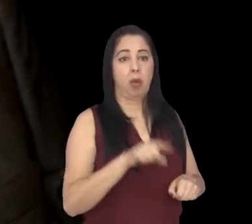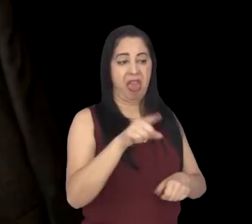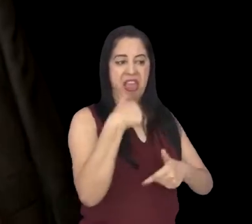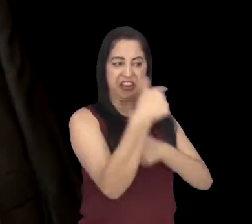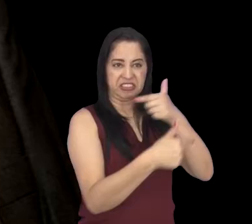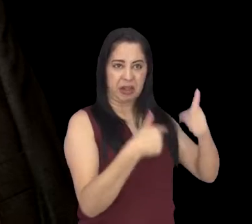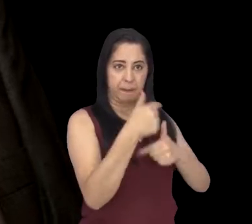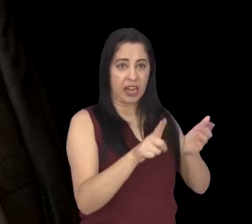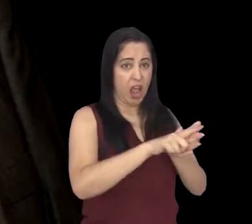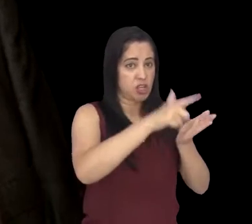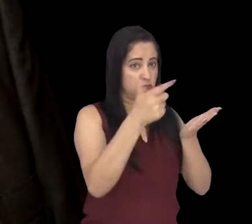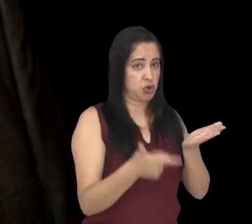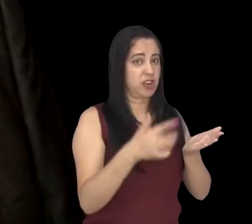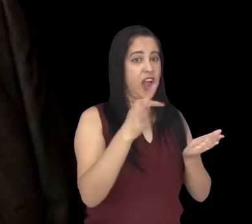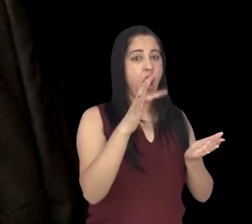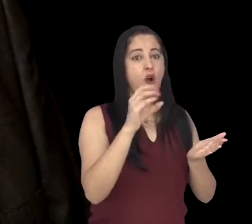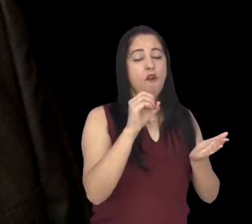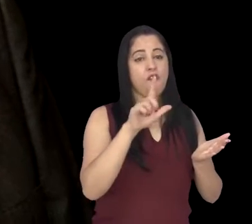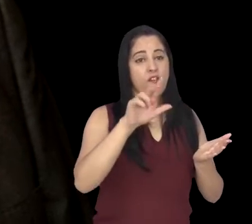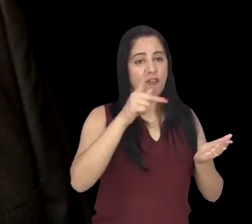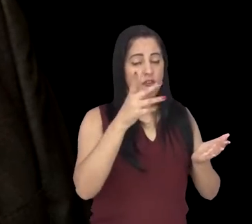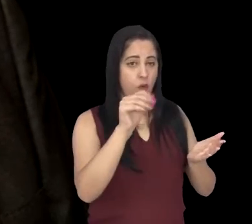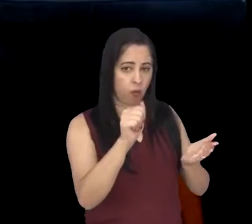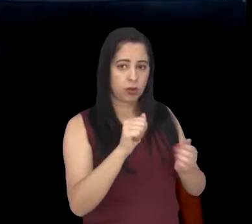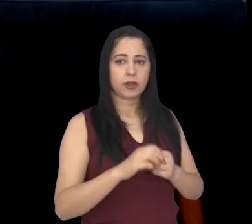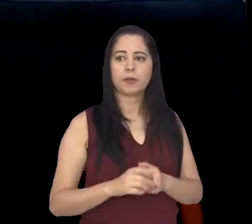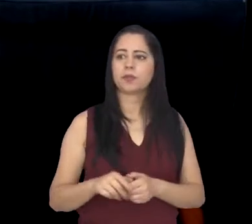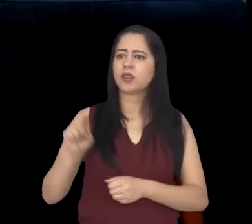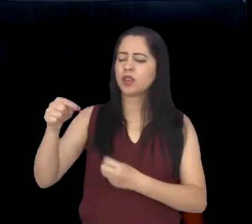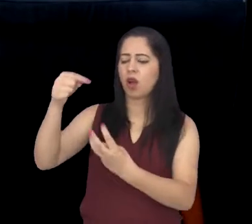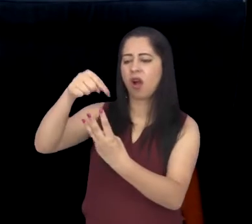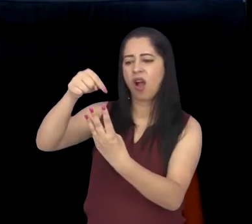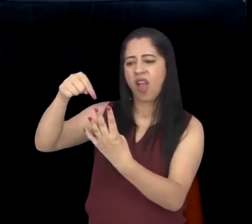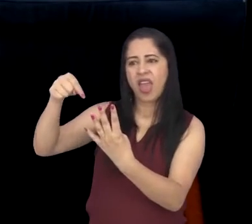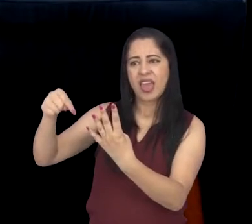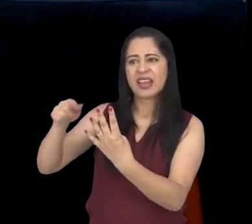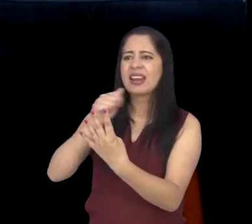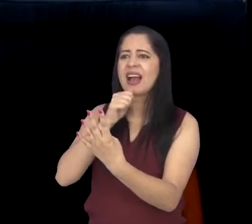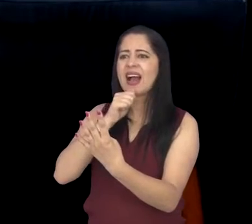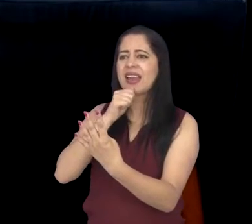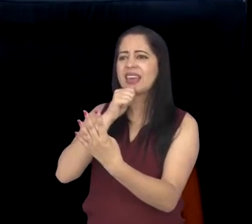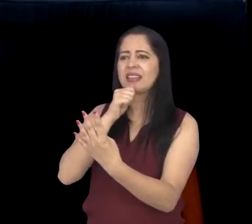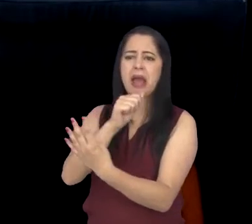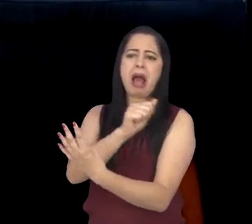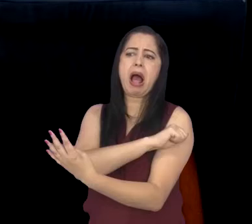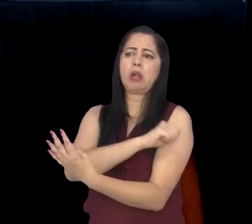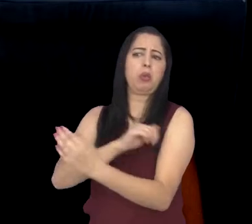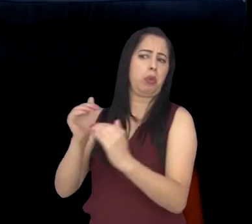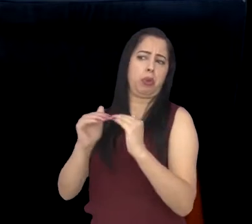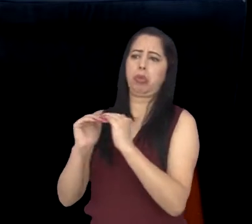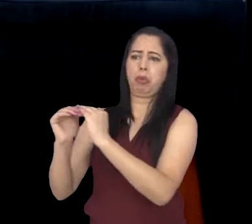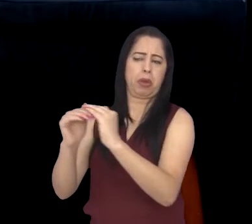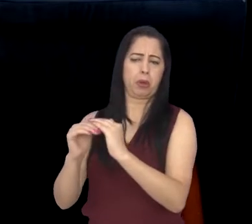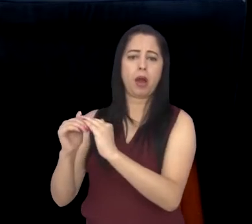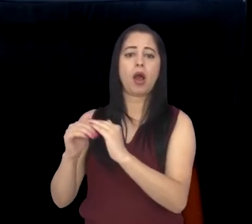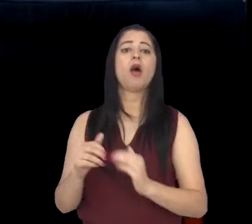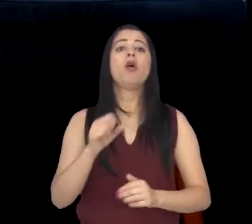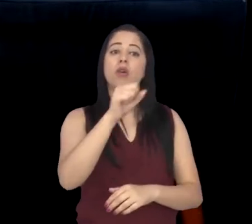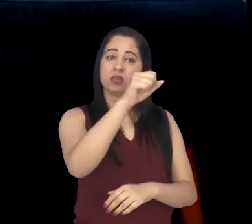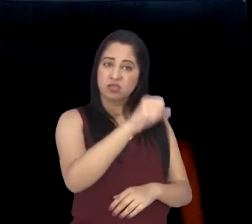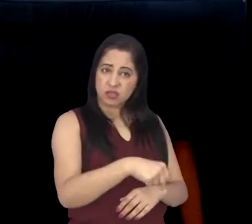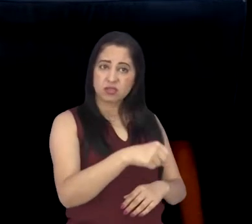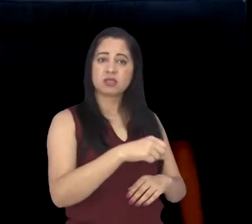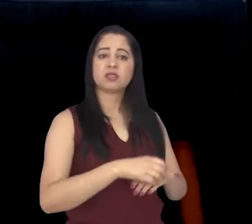Folha. Enfim, tinha... Mas eles eram todos estudantes ali, né? Tinha tantos. Assim, o Matina Suzuki